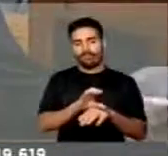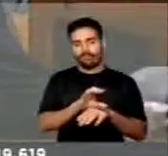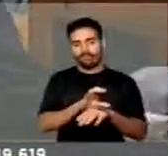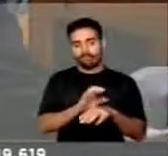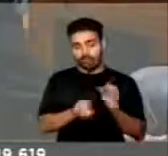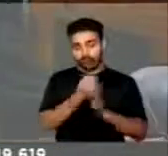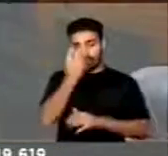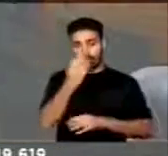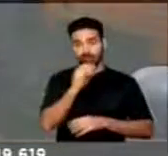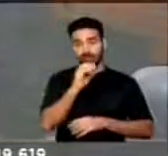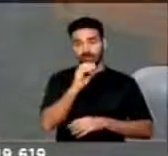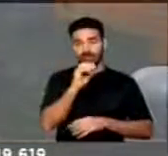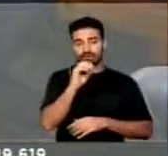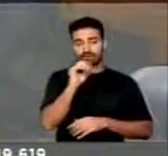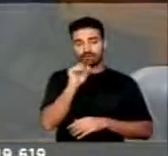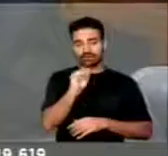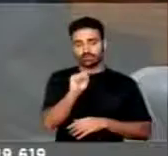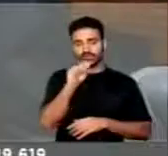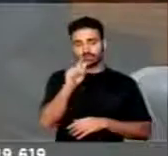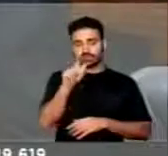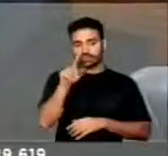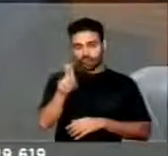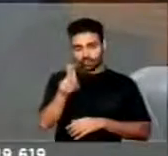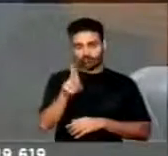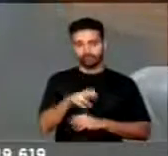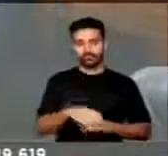da União, quando então